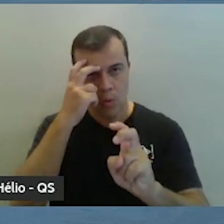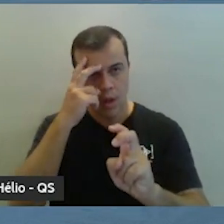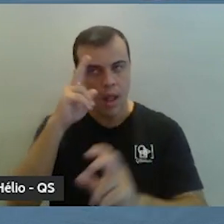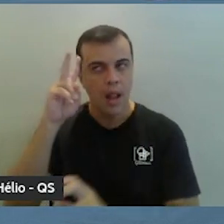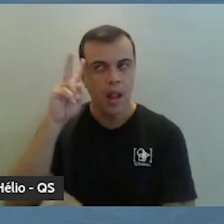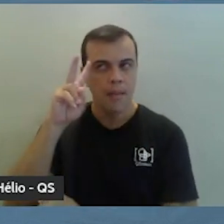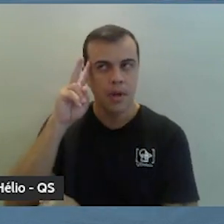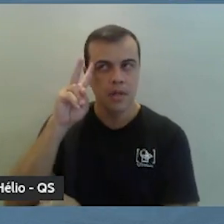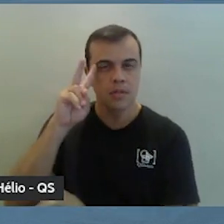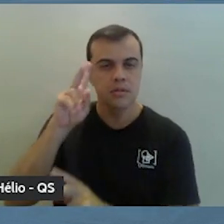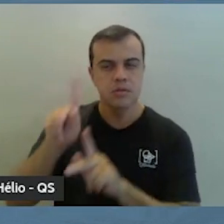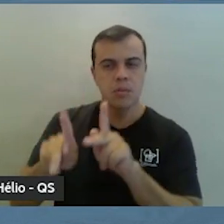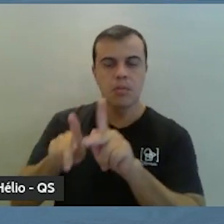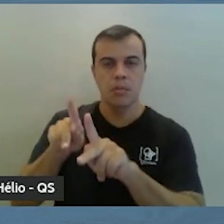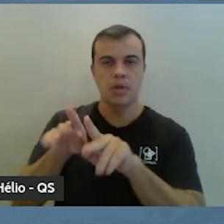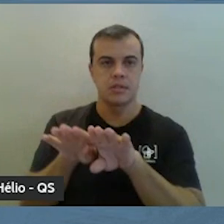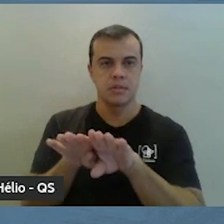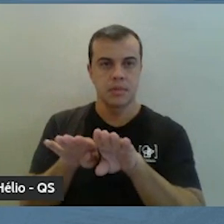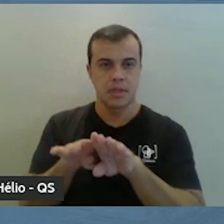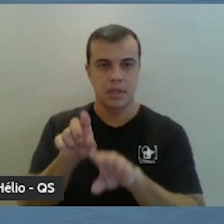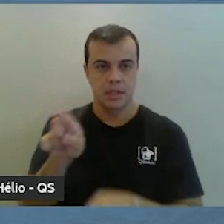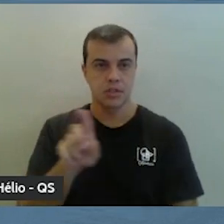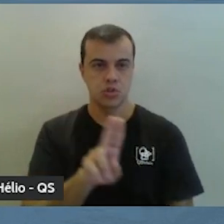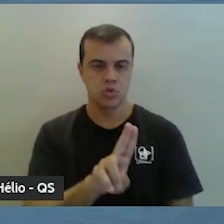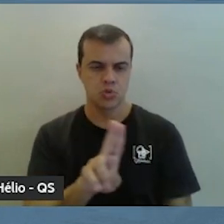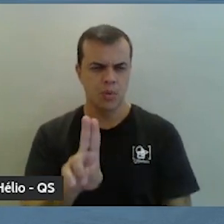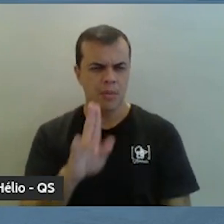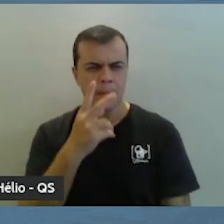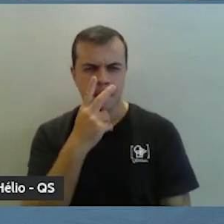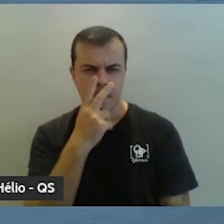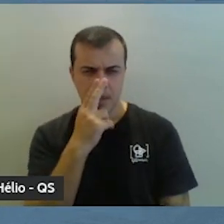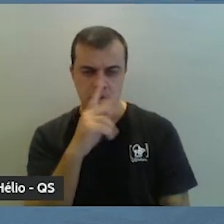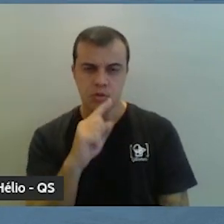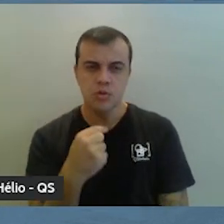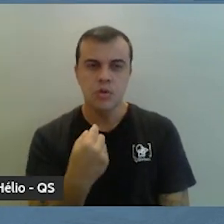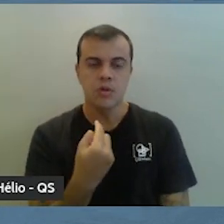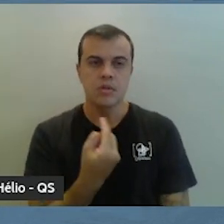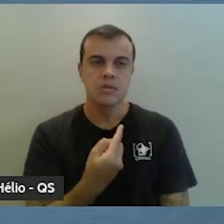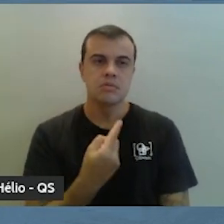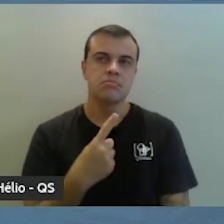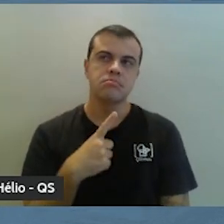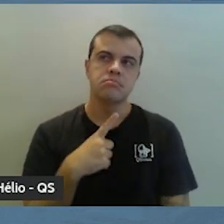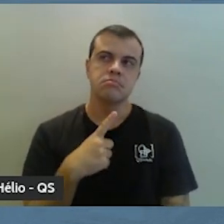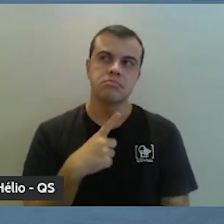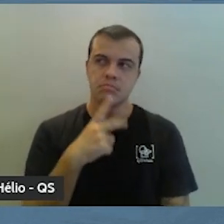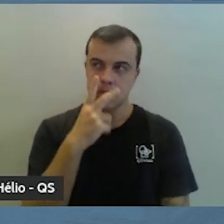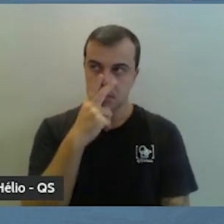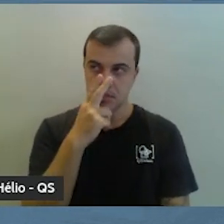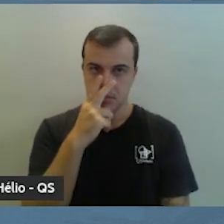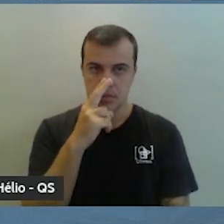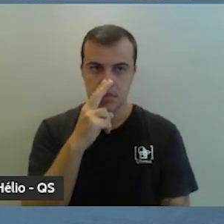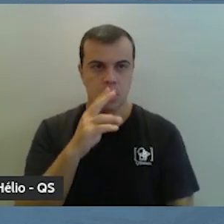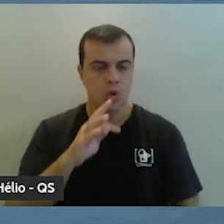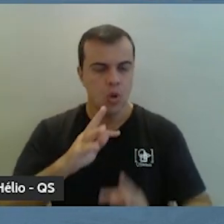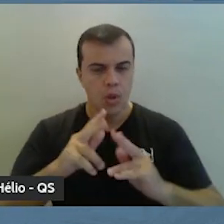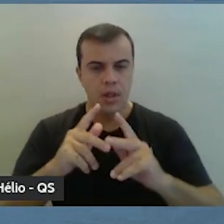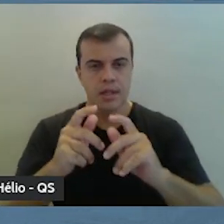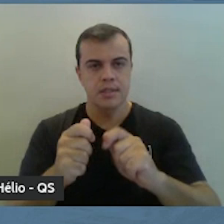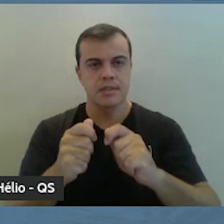populares. Esse nome dá a entender que a gente vai ali buscar todas